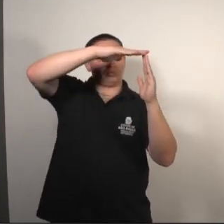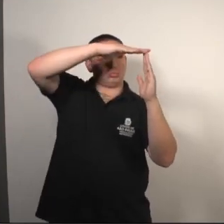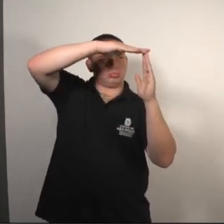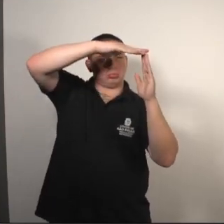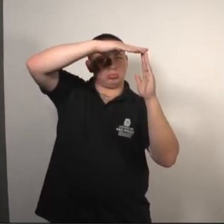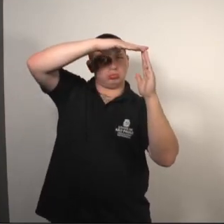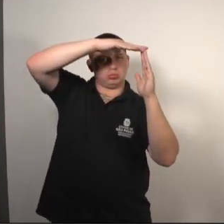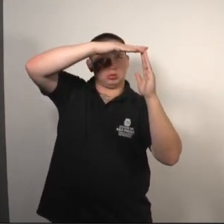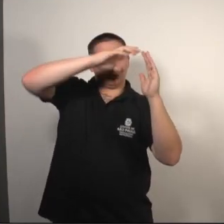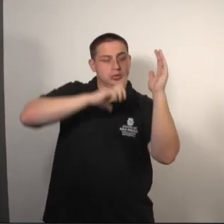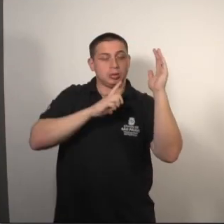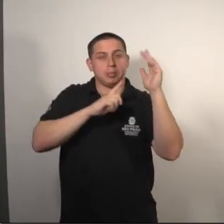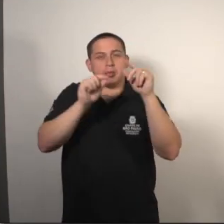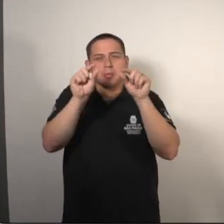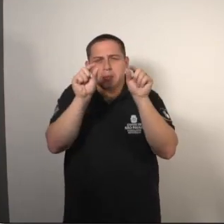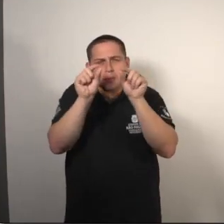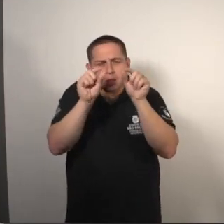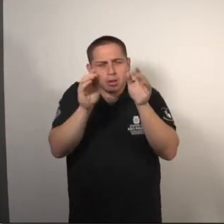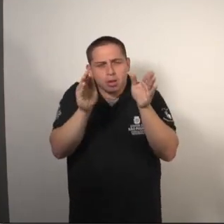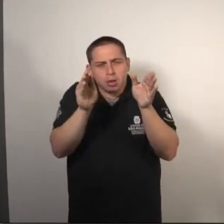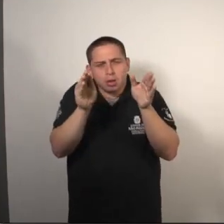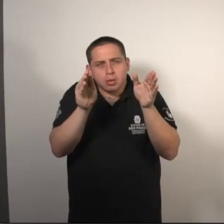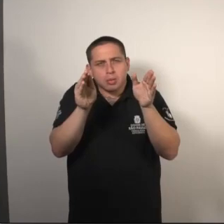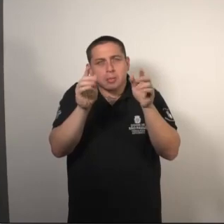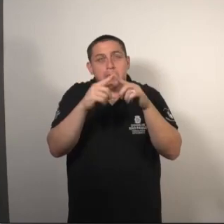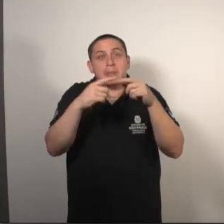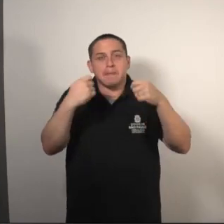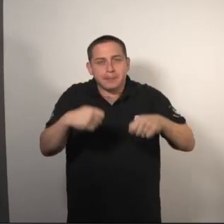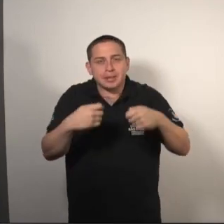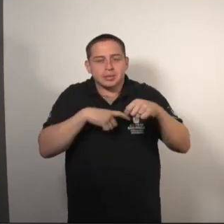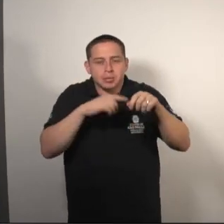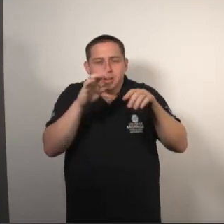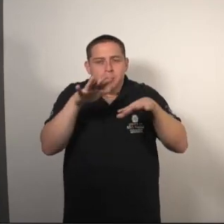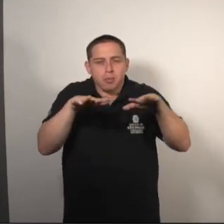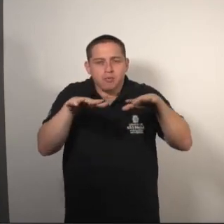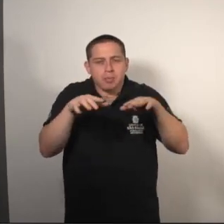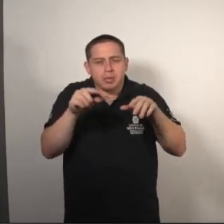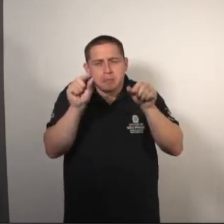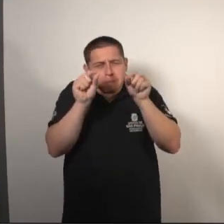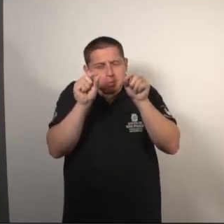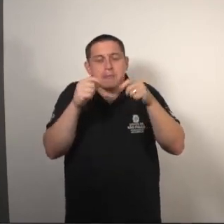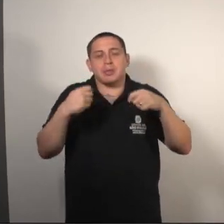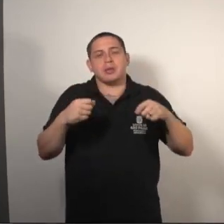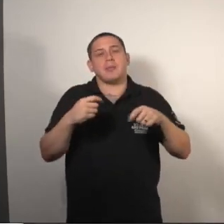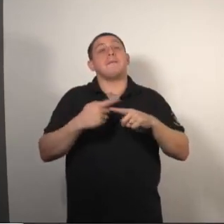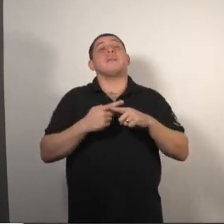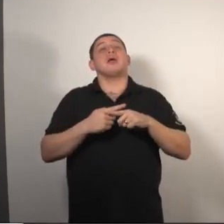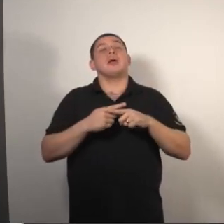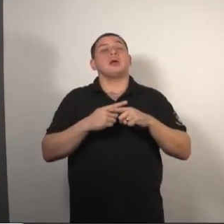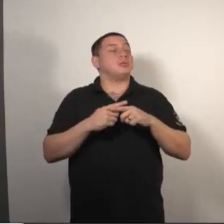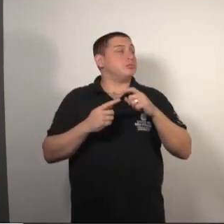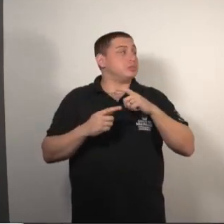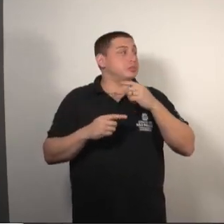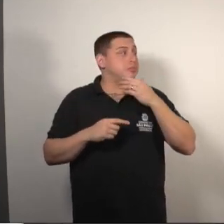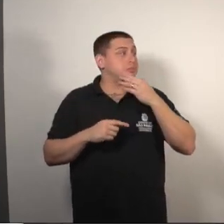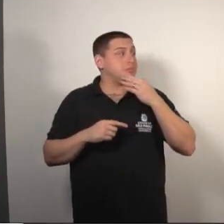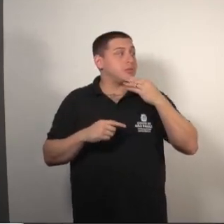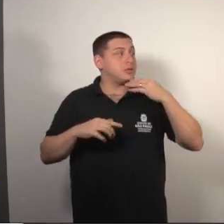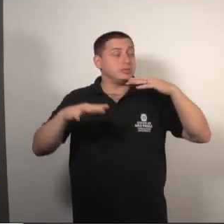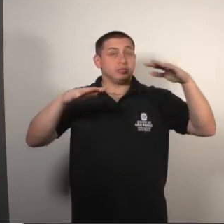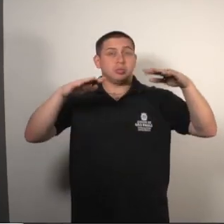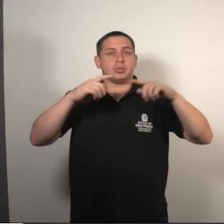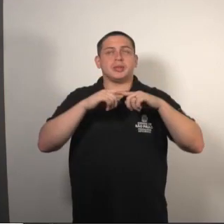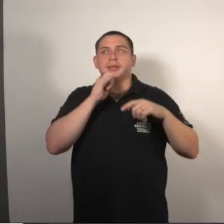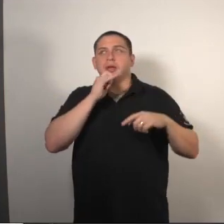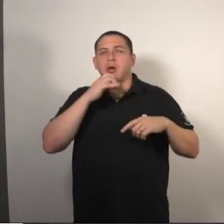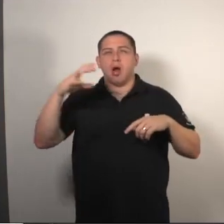permitir a movimentação horizontal. Então, nós temos um pilar, temos os aparelhos de apoio, e eles permitem que, ao